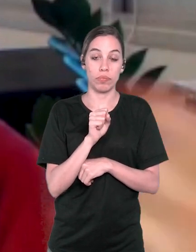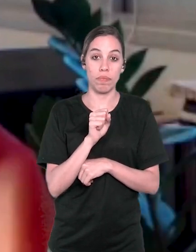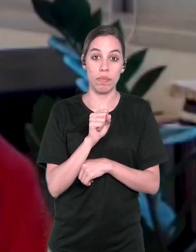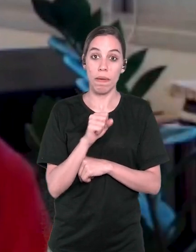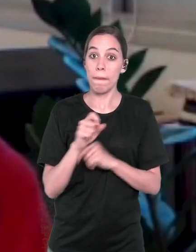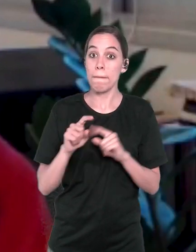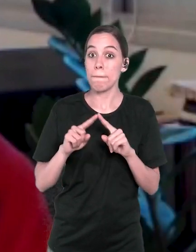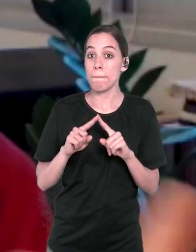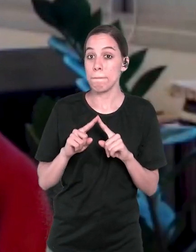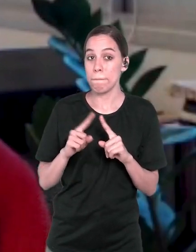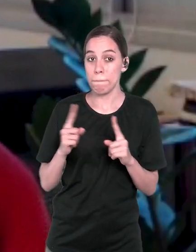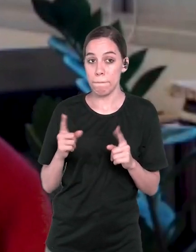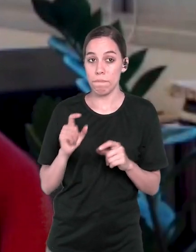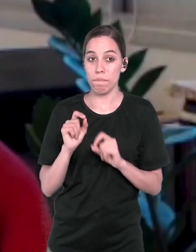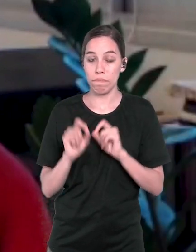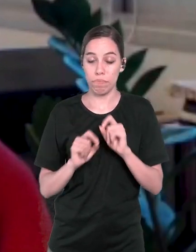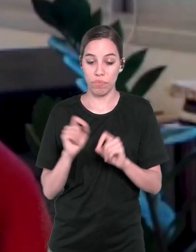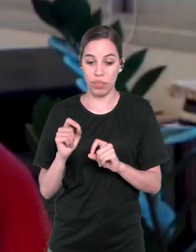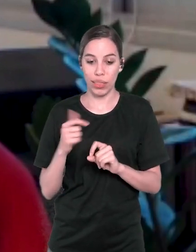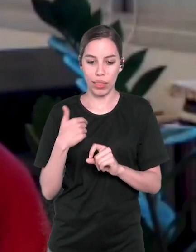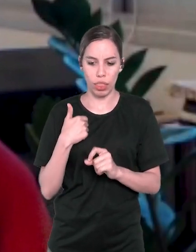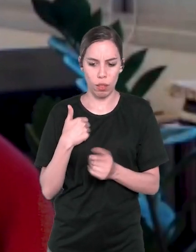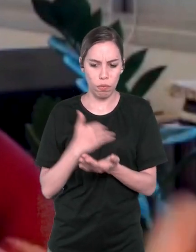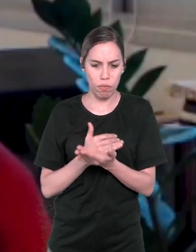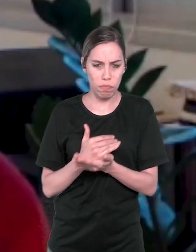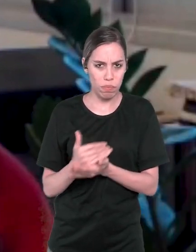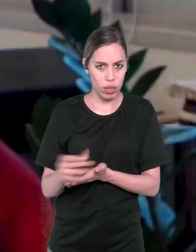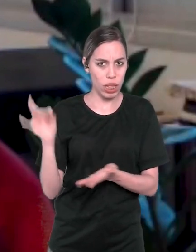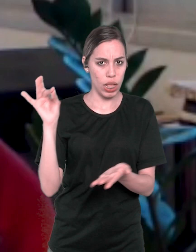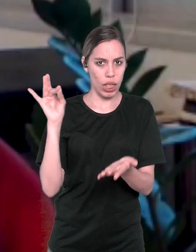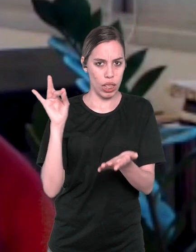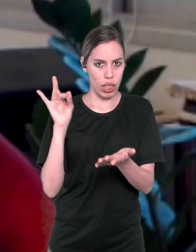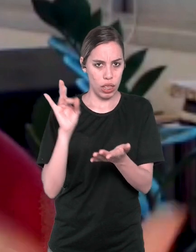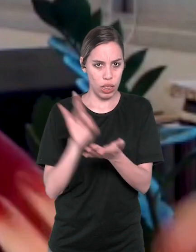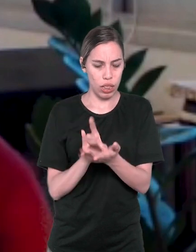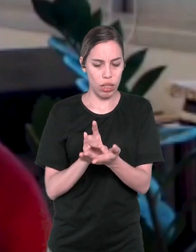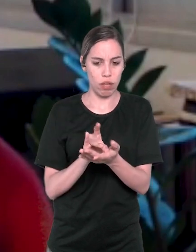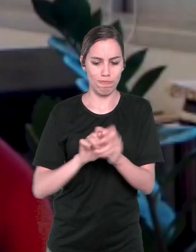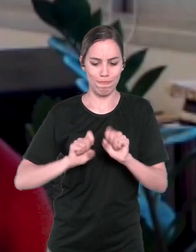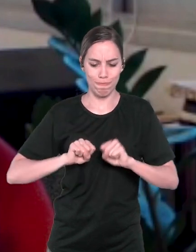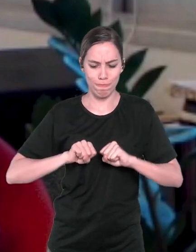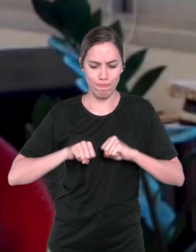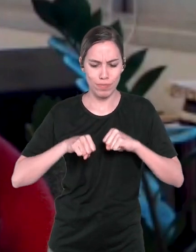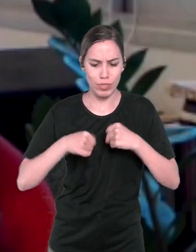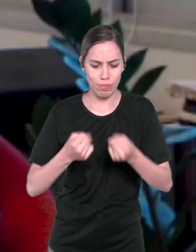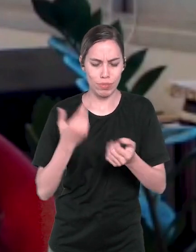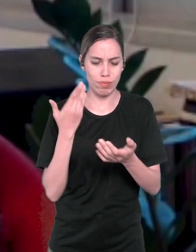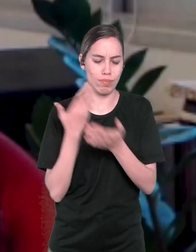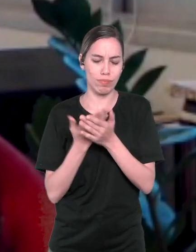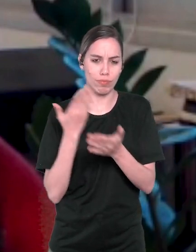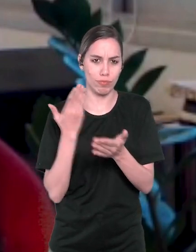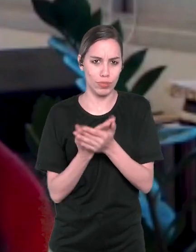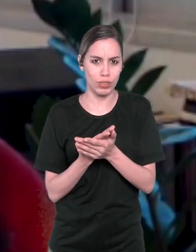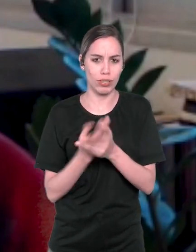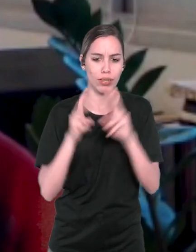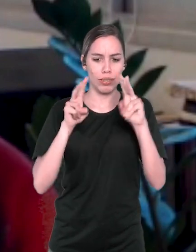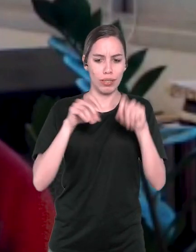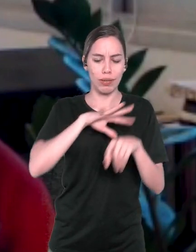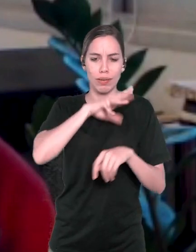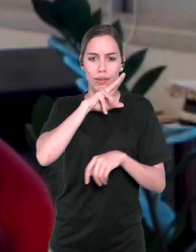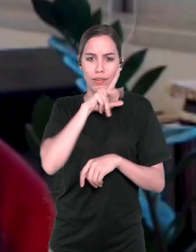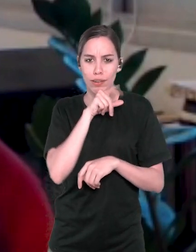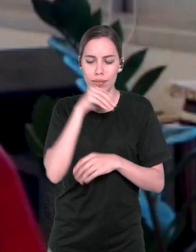mas eu só comecei, de fato, né, a me dedicar a esses estudos sobre animais